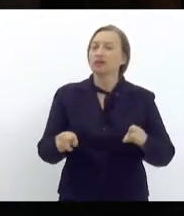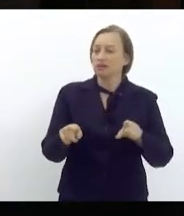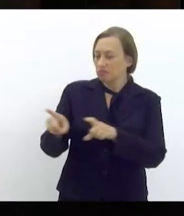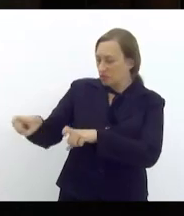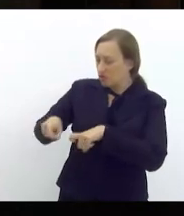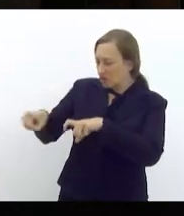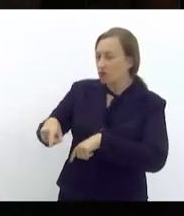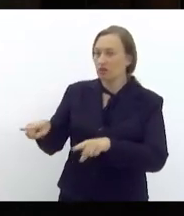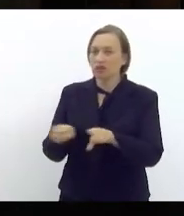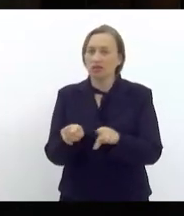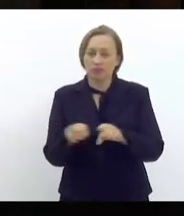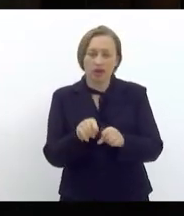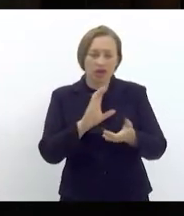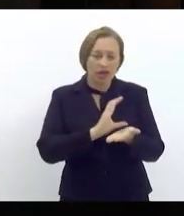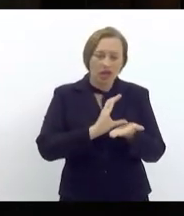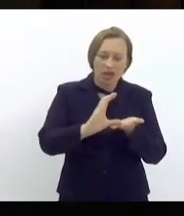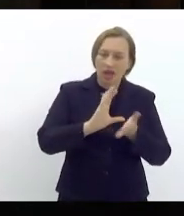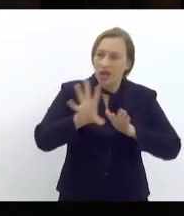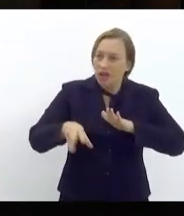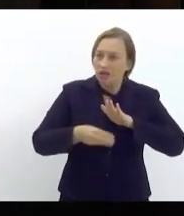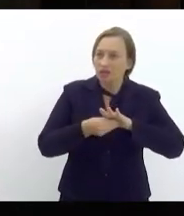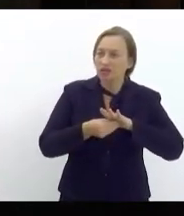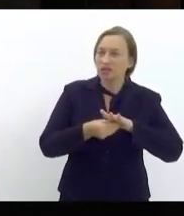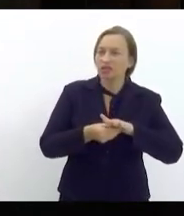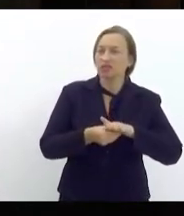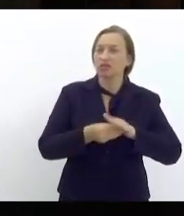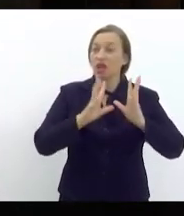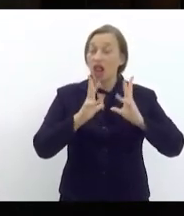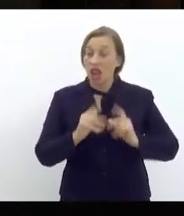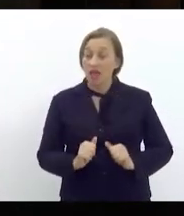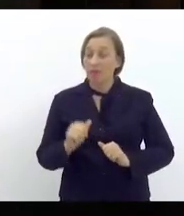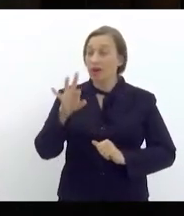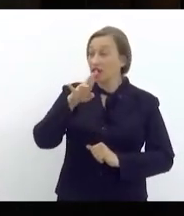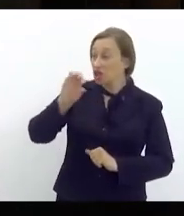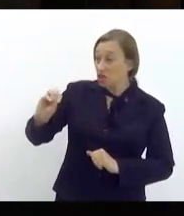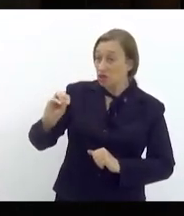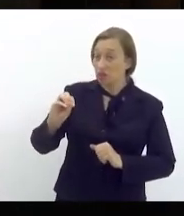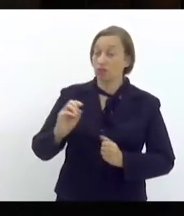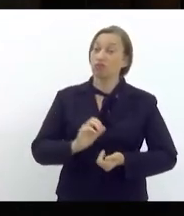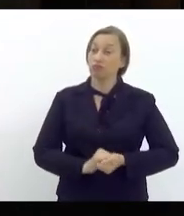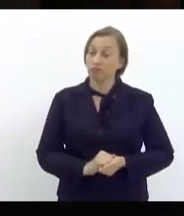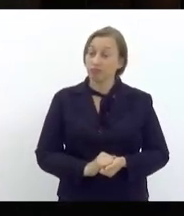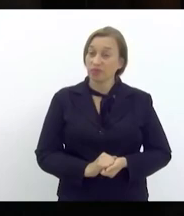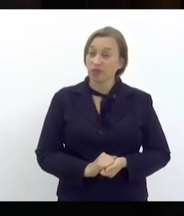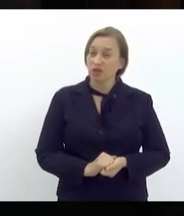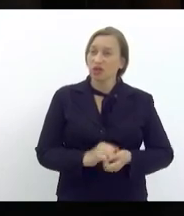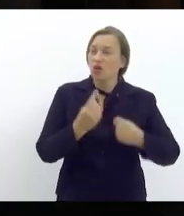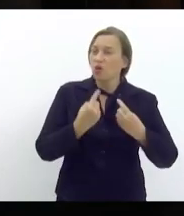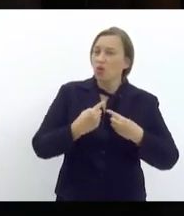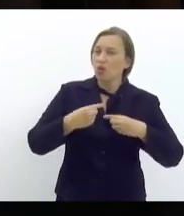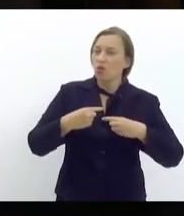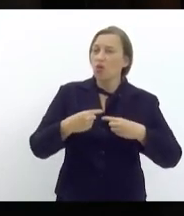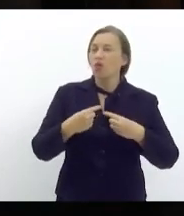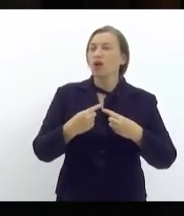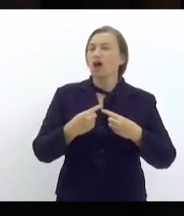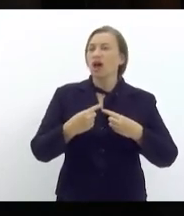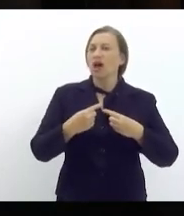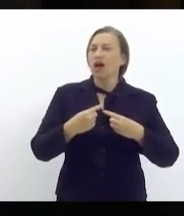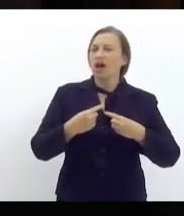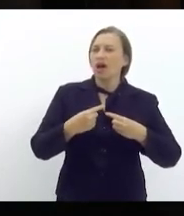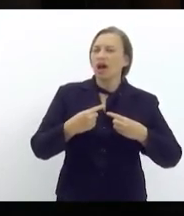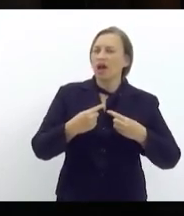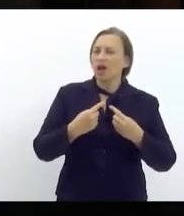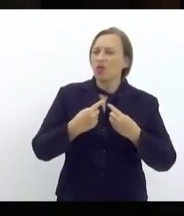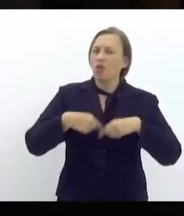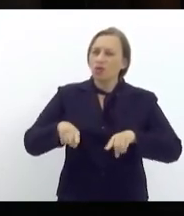garante recursos para o programa Limpa Rio para fazer o desassoreamento combater as enchentes e alagamentos e inundações